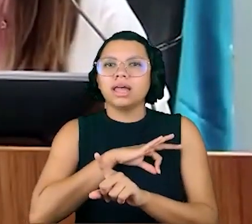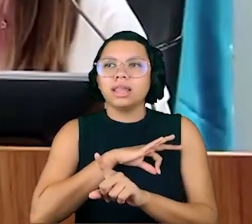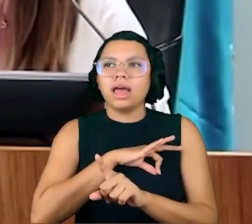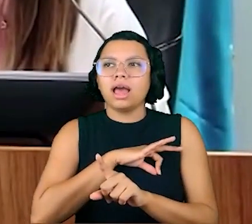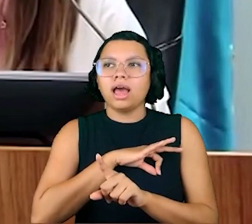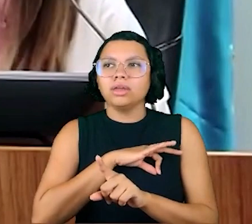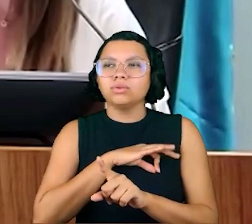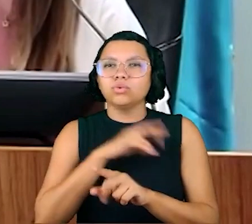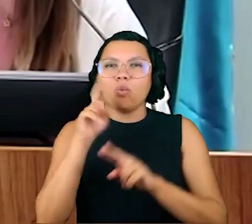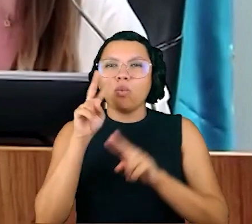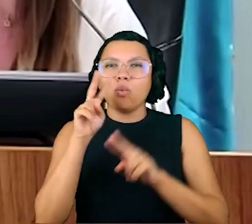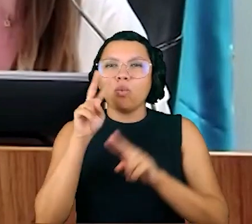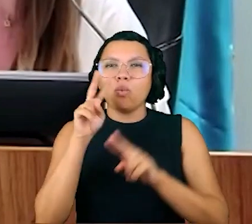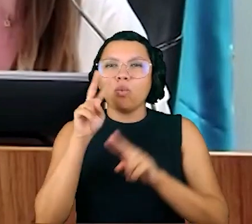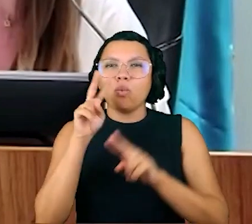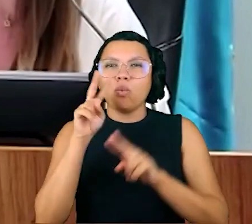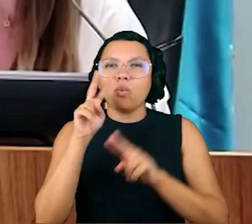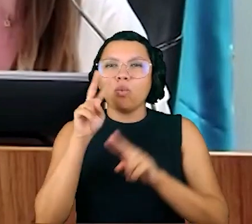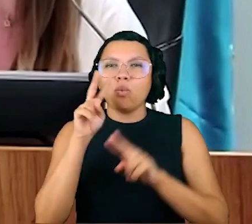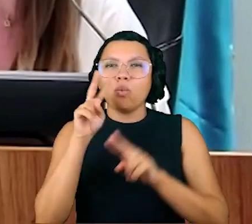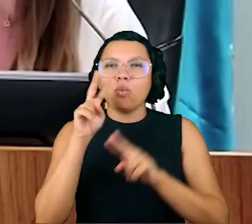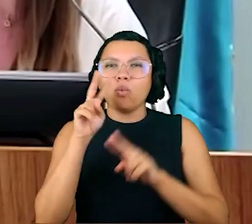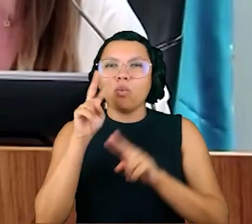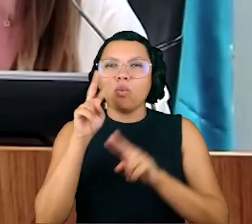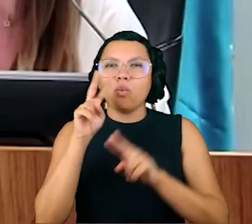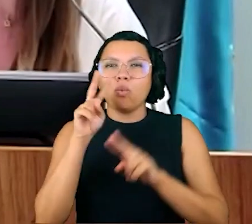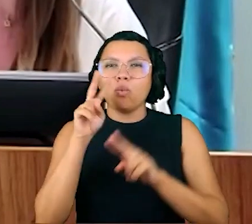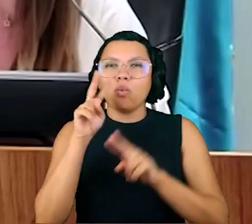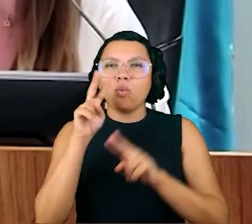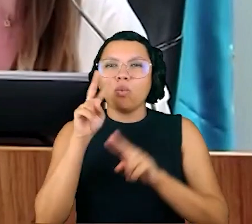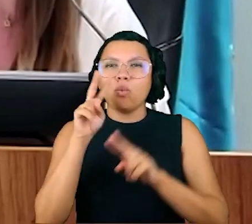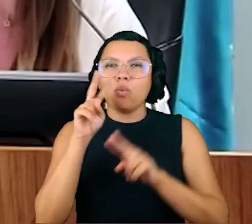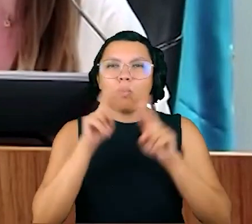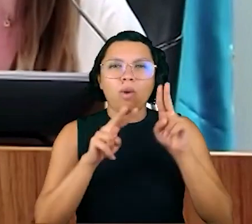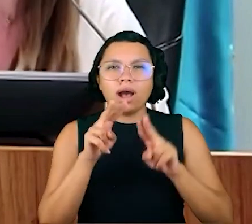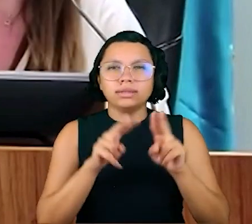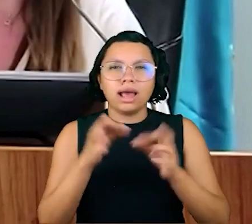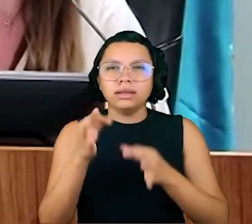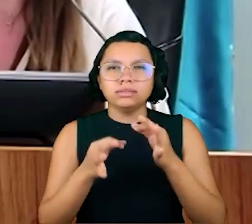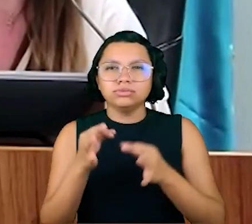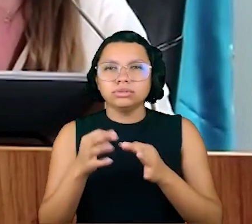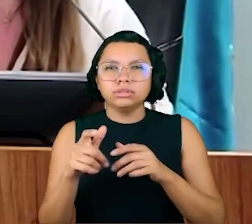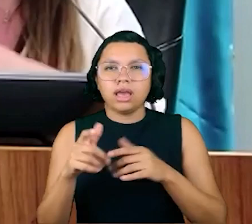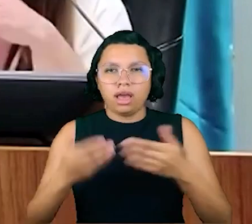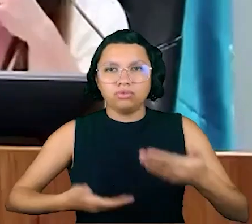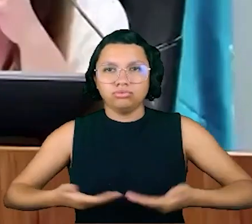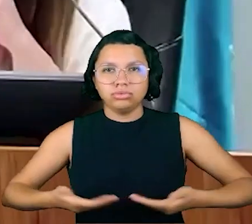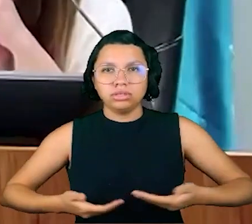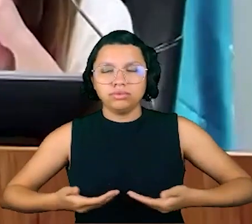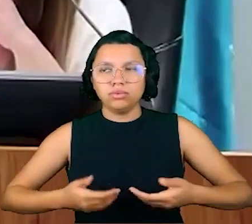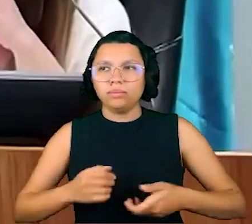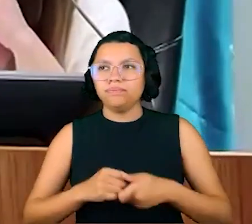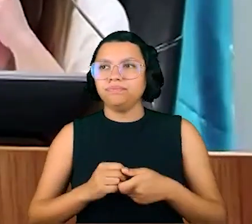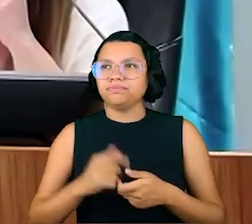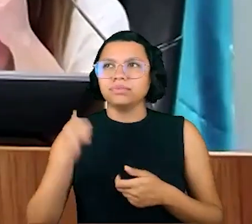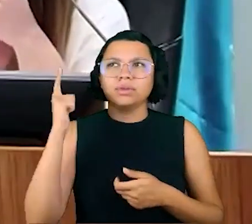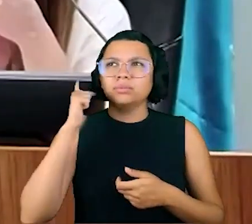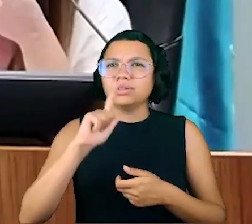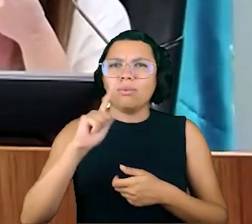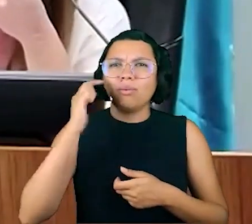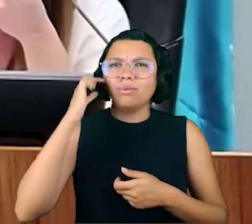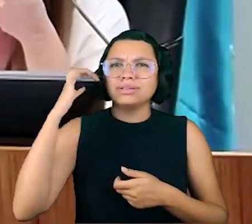do analista judiciário. A desembargadora Renata Lutufo concorda com a cabeça. Eu realmente eu não